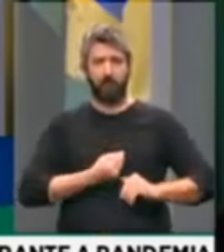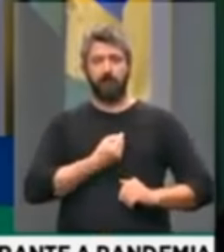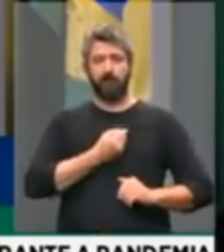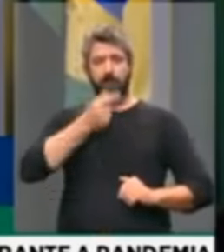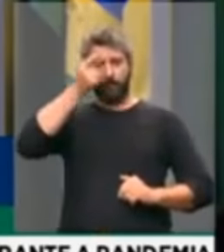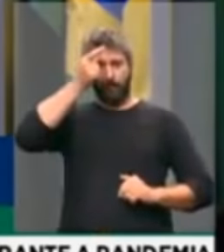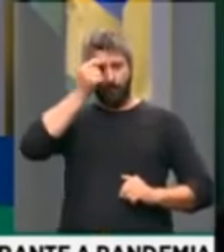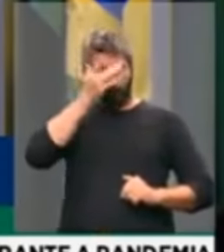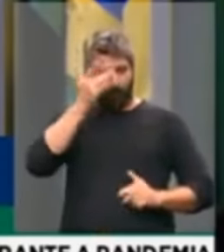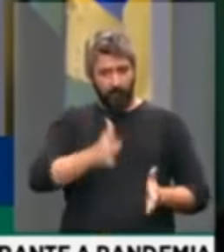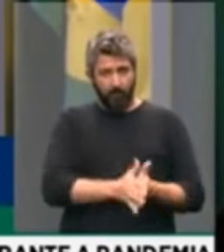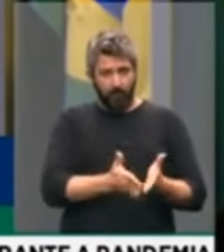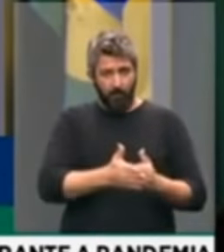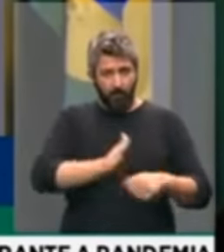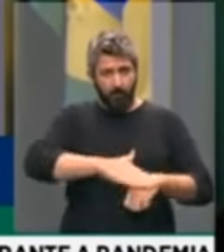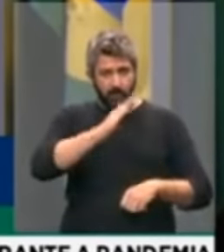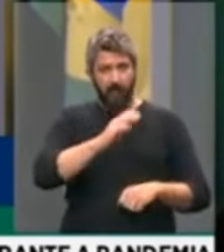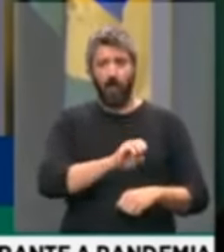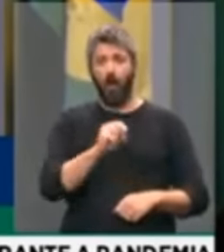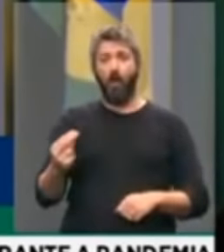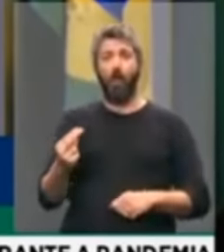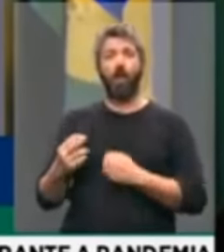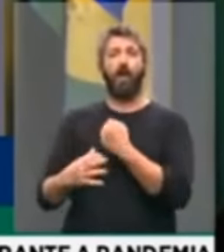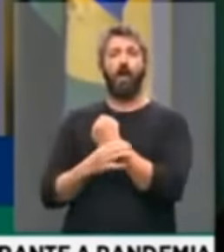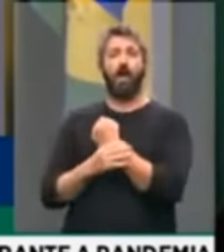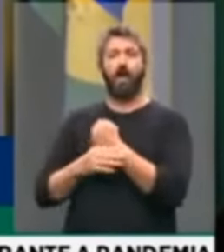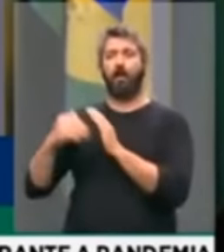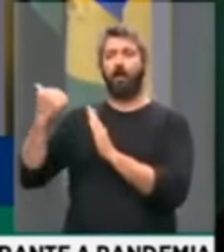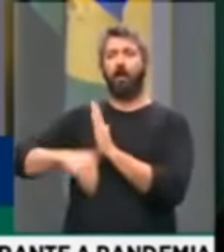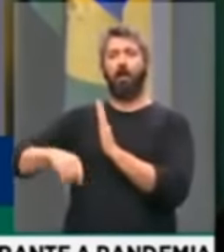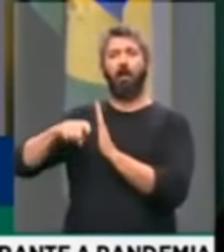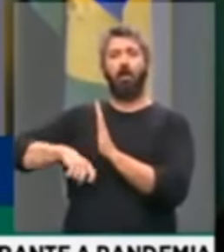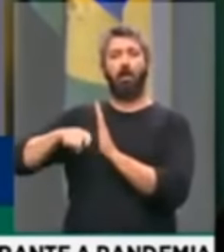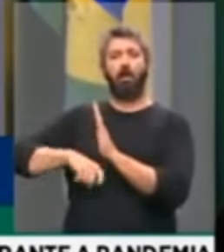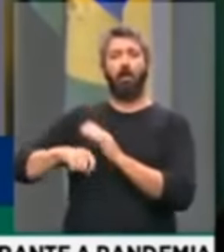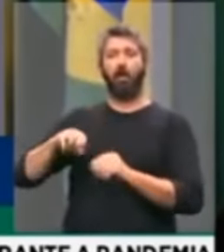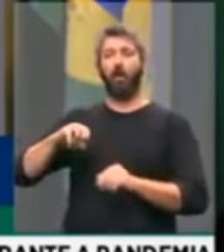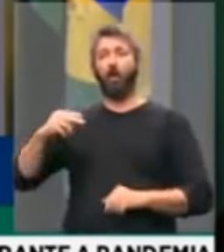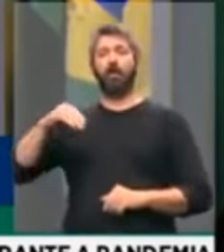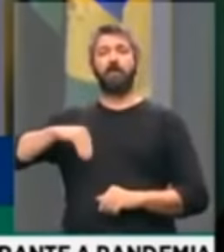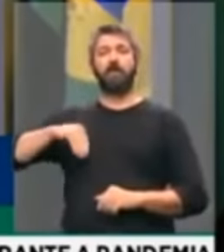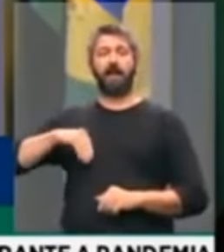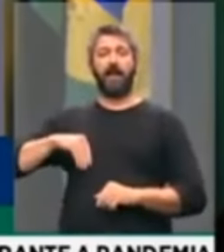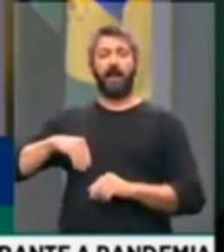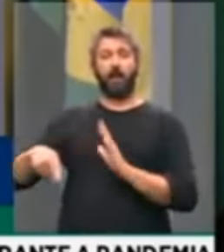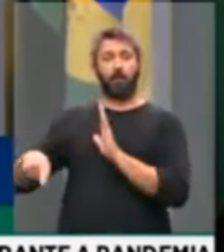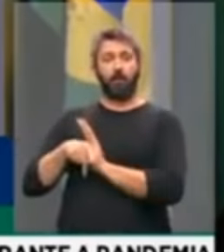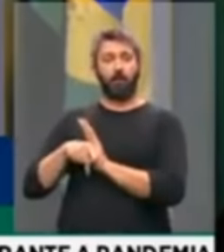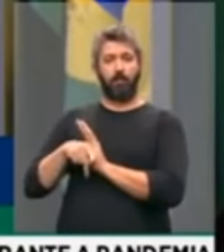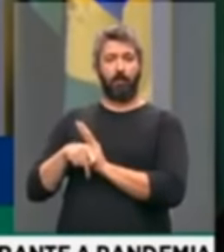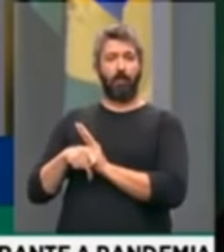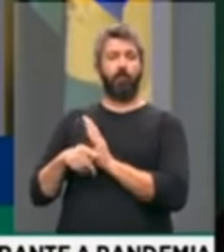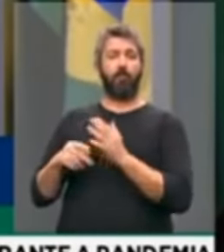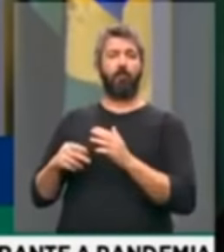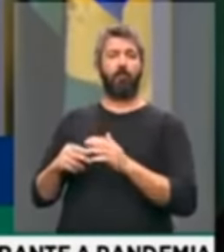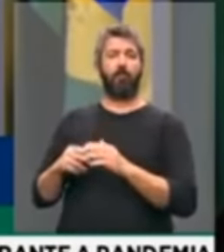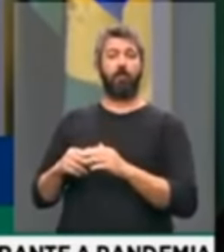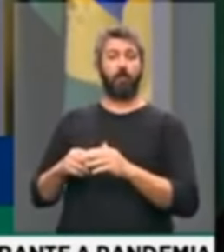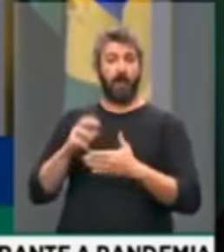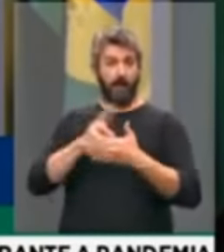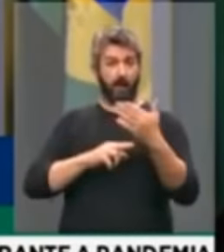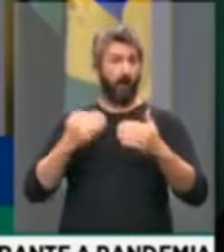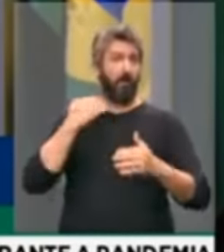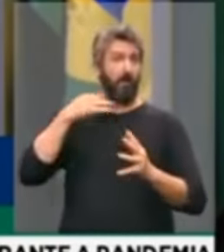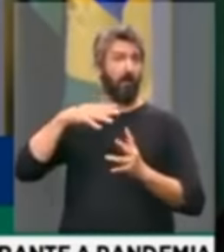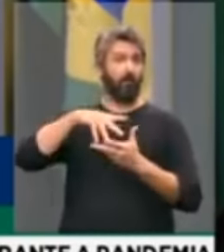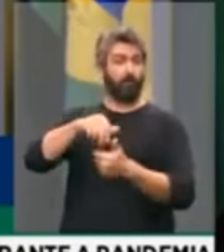sobrevivência para os mais pobres ou garantir renúncia fiscal e altos salários no funcionalismo público relatório do banco mundial